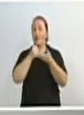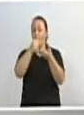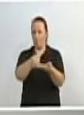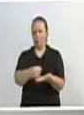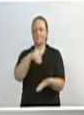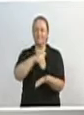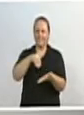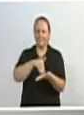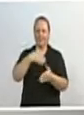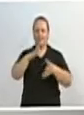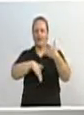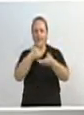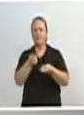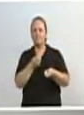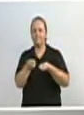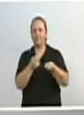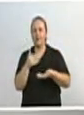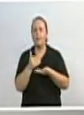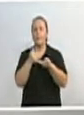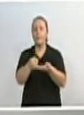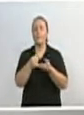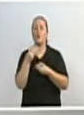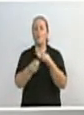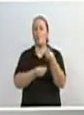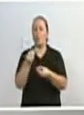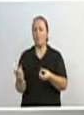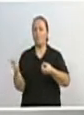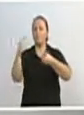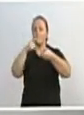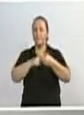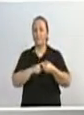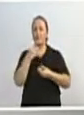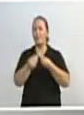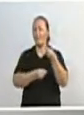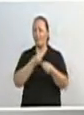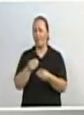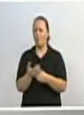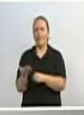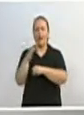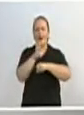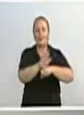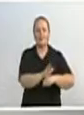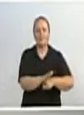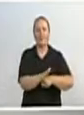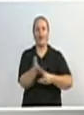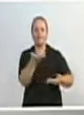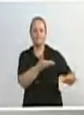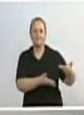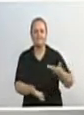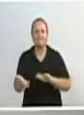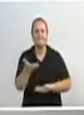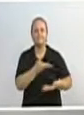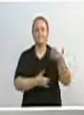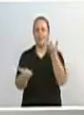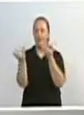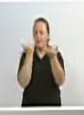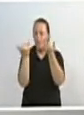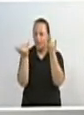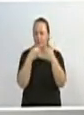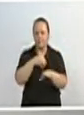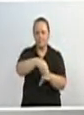desenvolvimento econômico da Prefeitura em promover parceria para transferência de conhecimento, para a gente poder gerar conhecimento e transferir